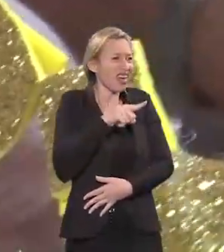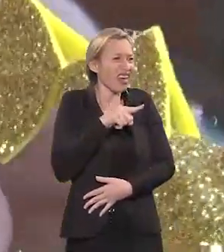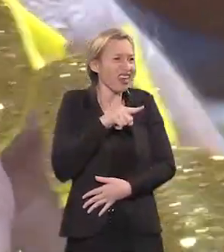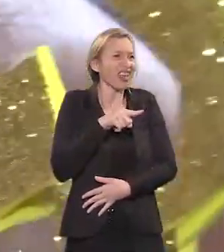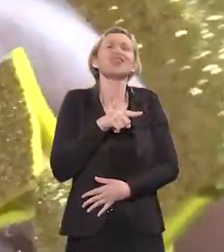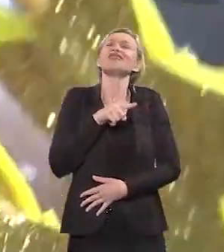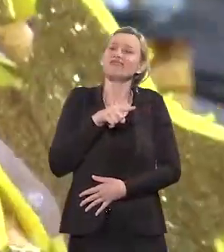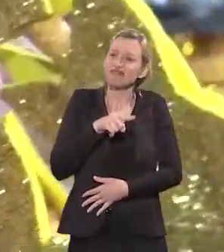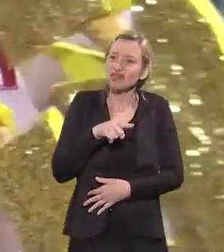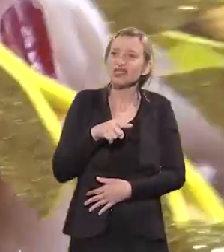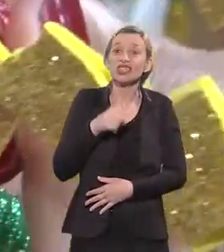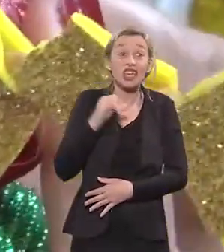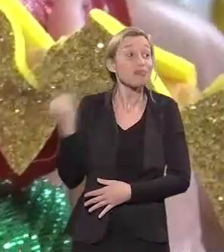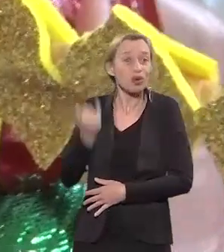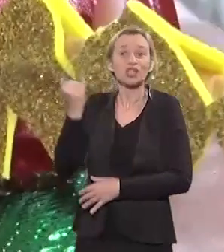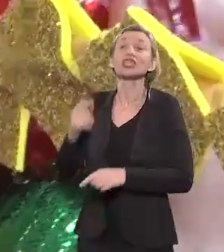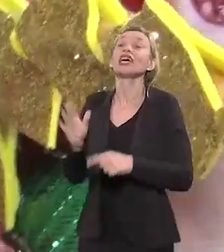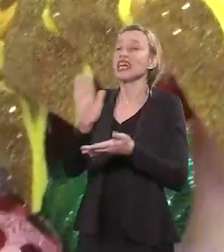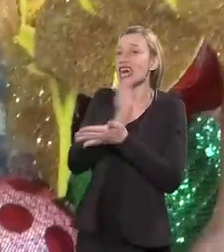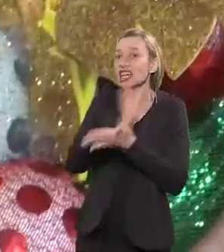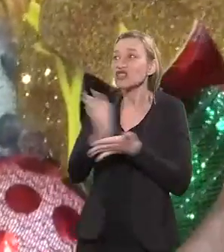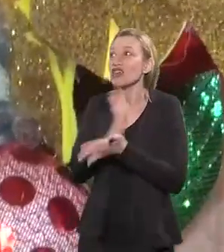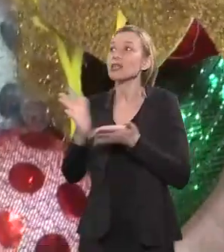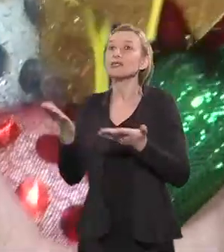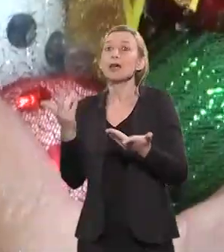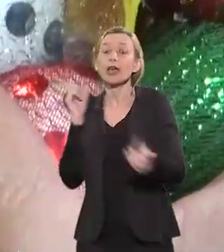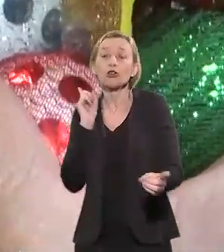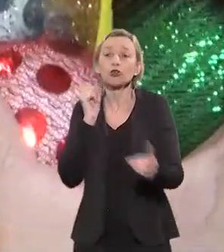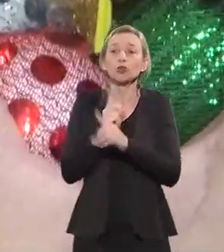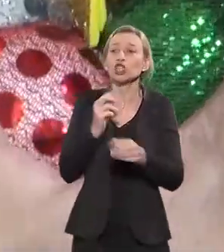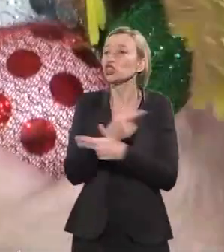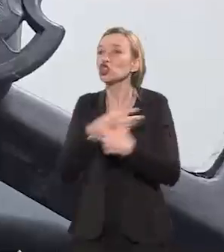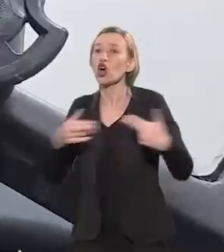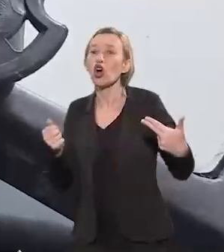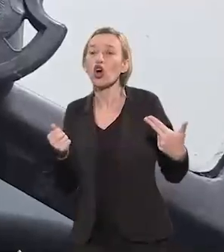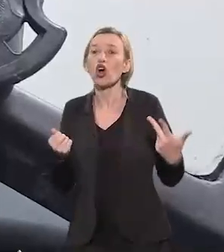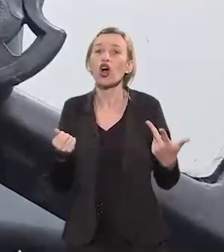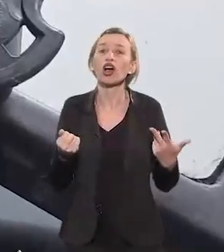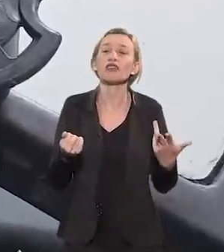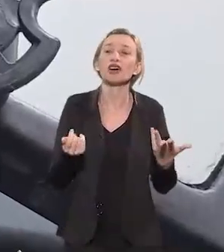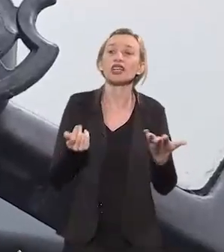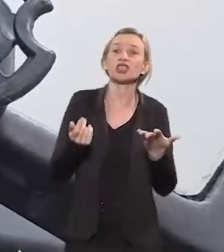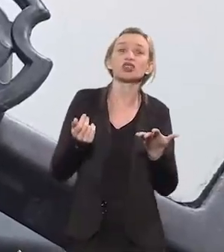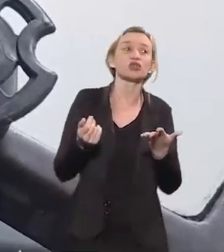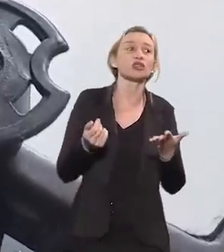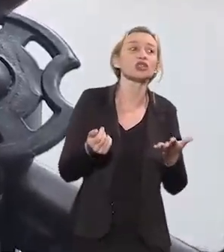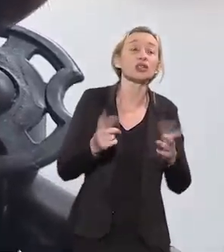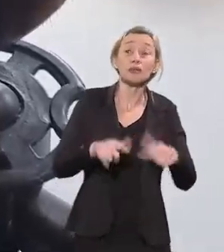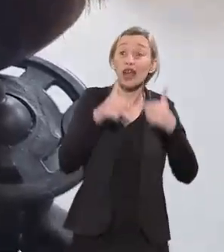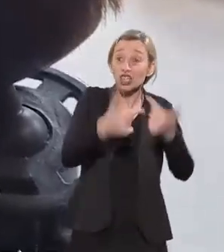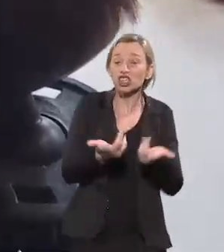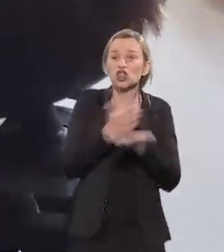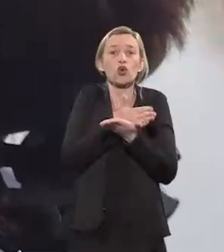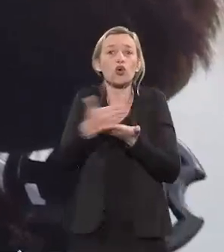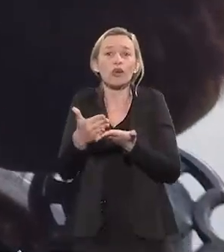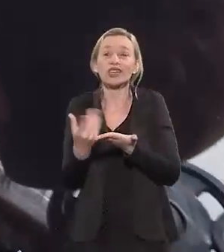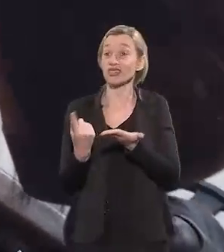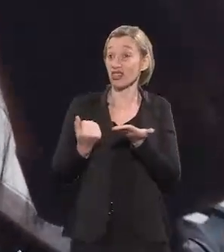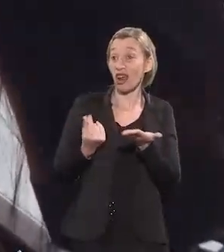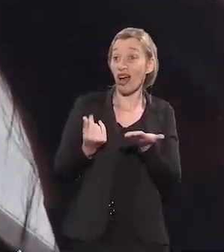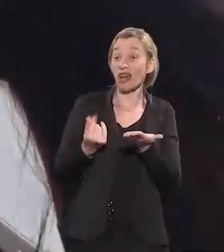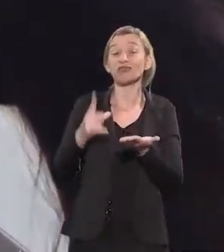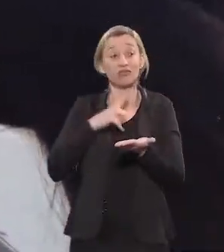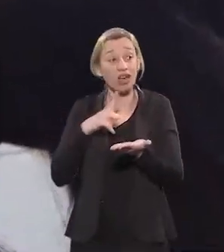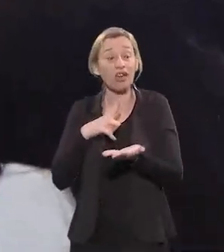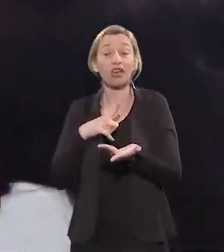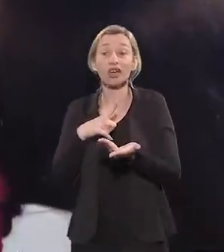né? Viva, se sinta, né, é útil, extremamente se sinta importante. Né? E às vezes descobrindo novas habilidades, novas capacidades, e começa a